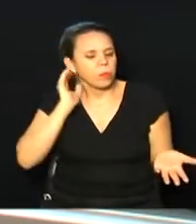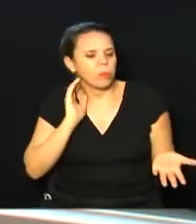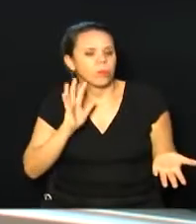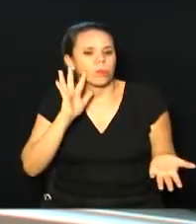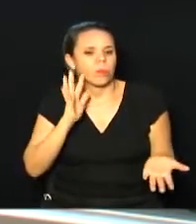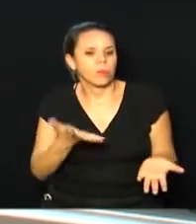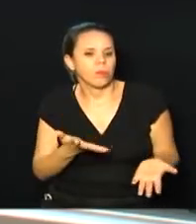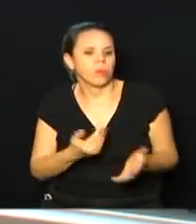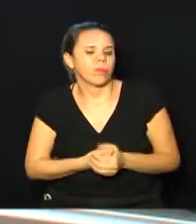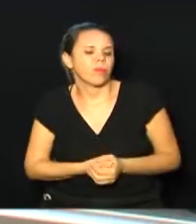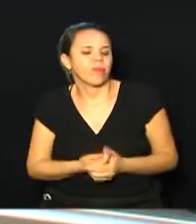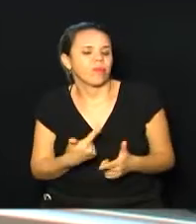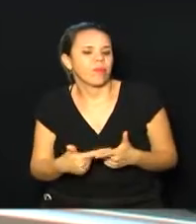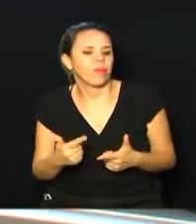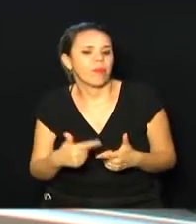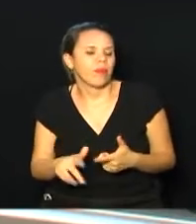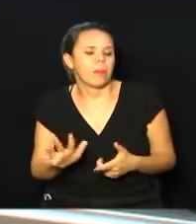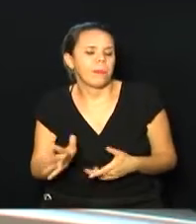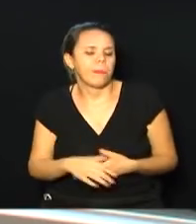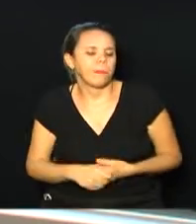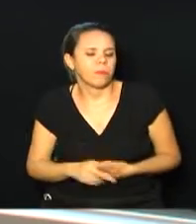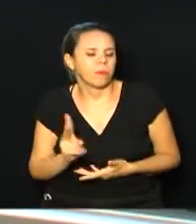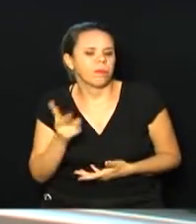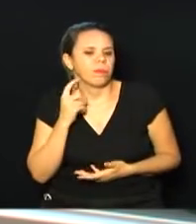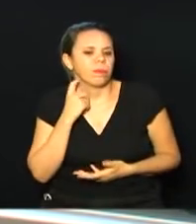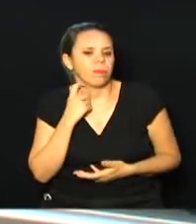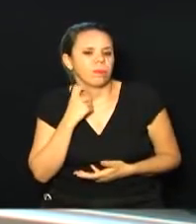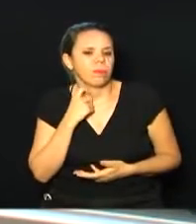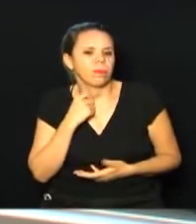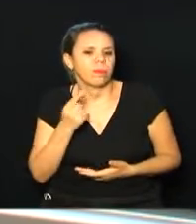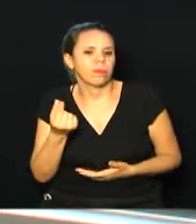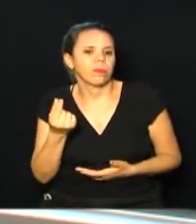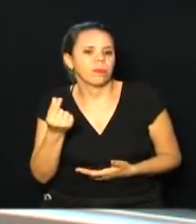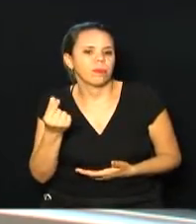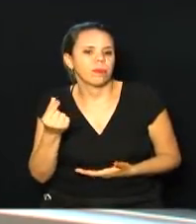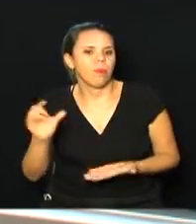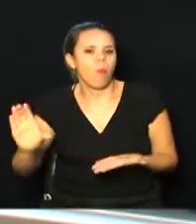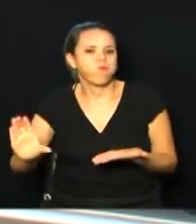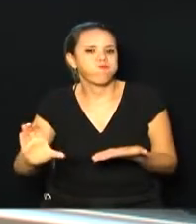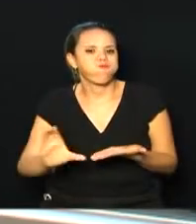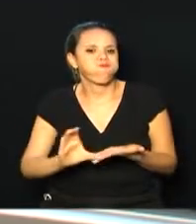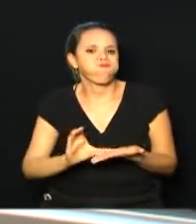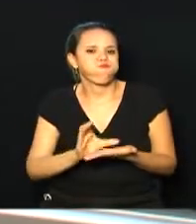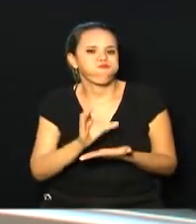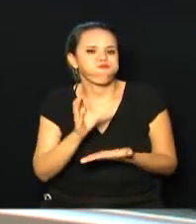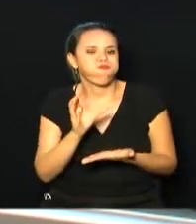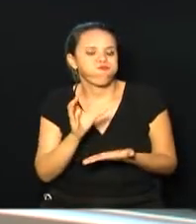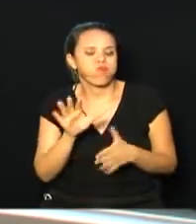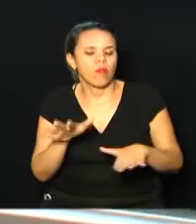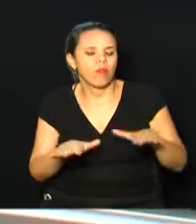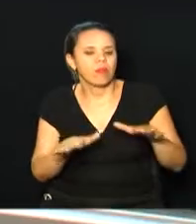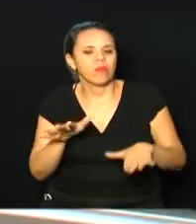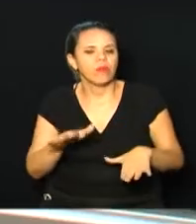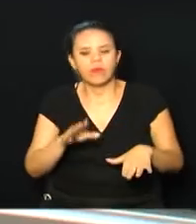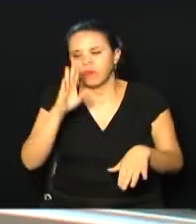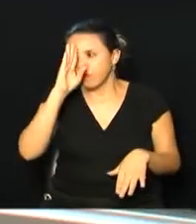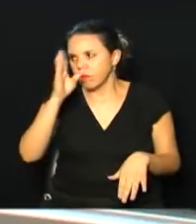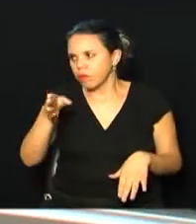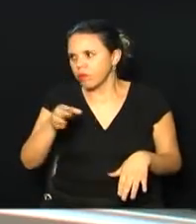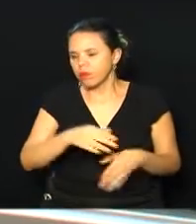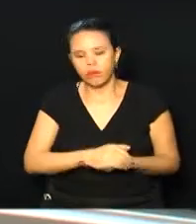solução definitiva sempre envolve recursos altos e muitas vezes a